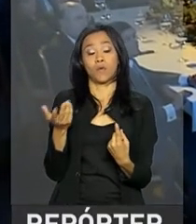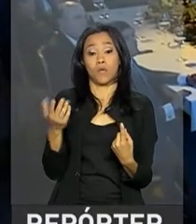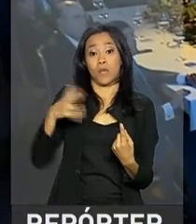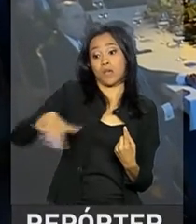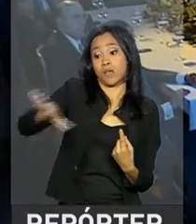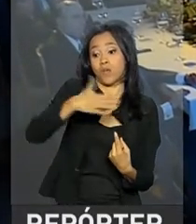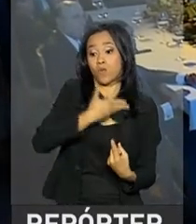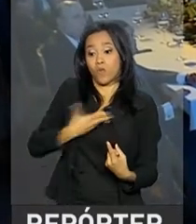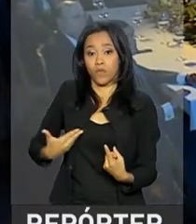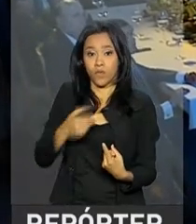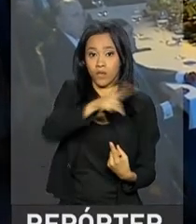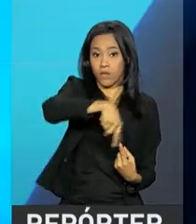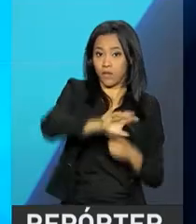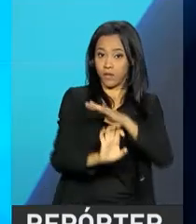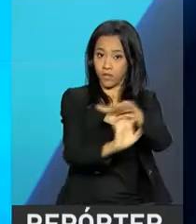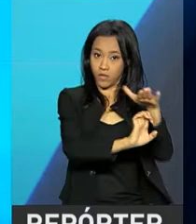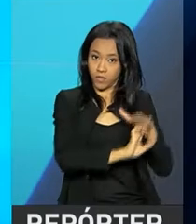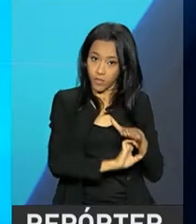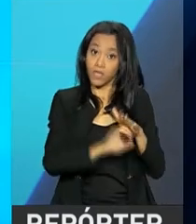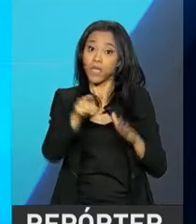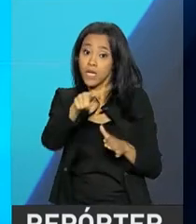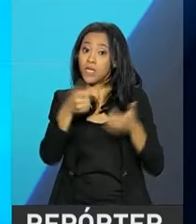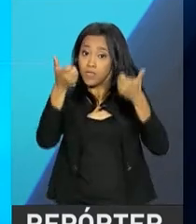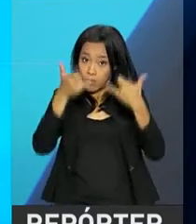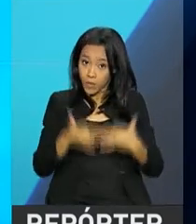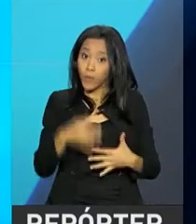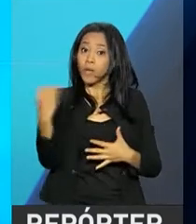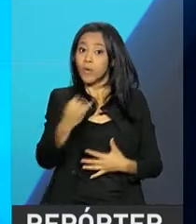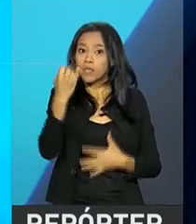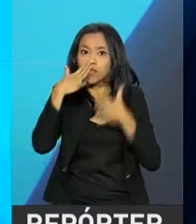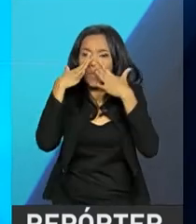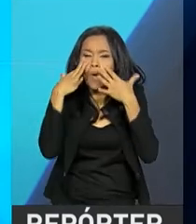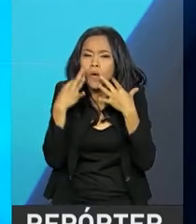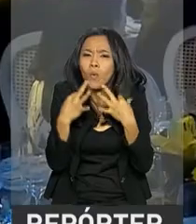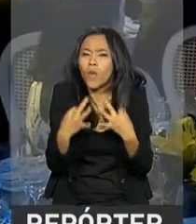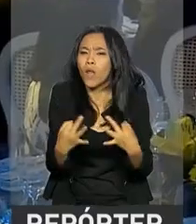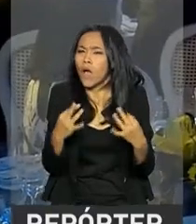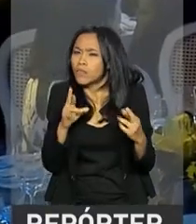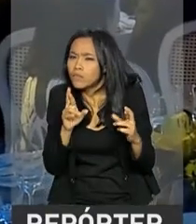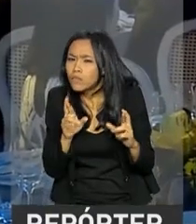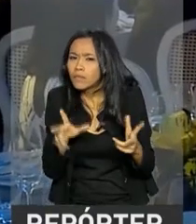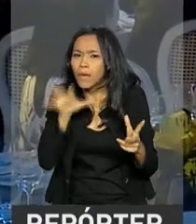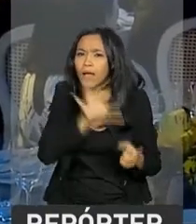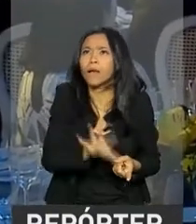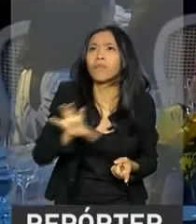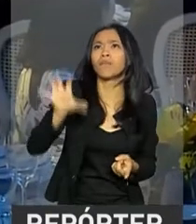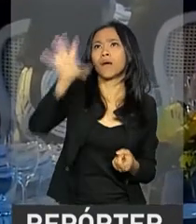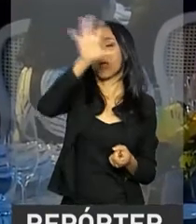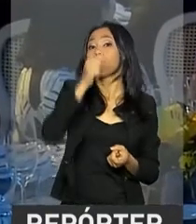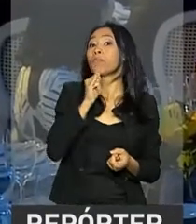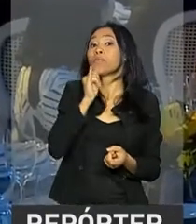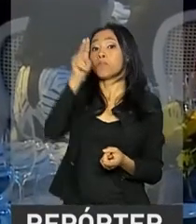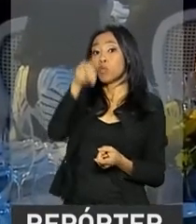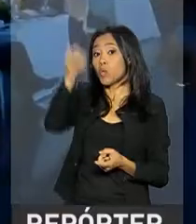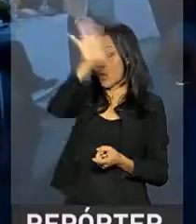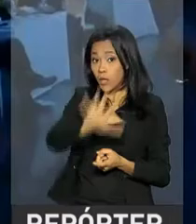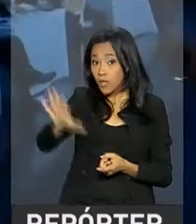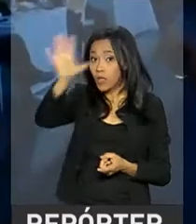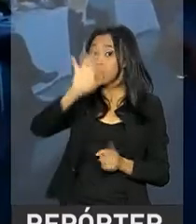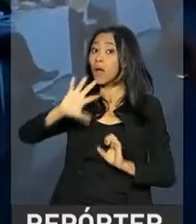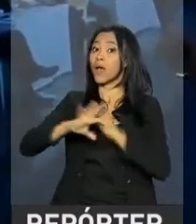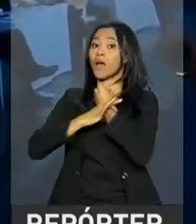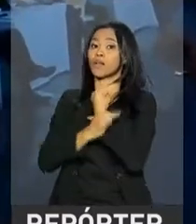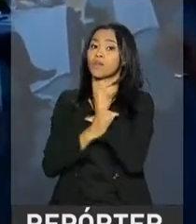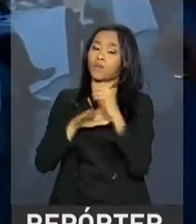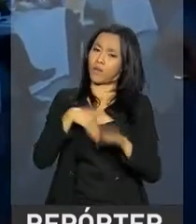economia além disso temer explicou a importância de ter um olhar diferenciado para as regiões como o nordeste para garantir o